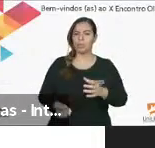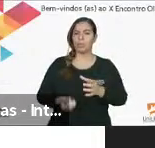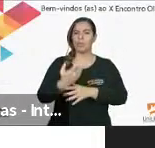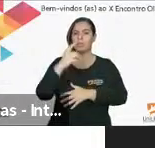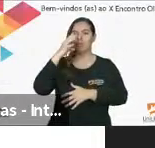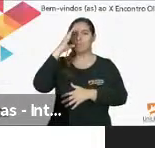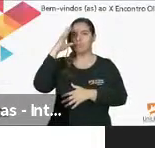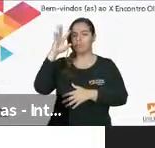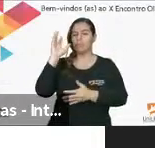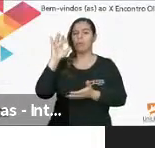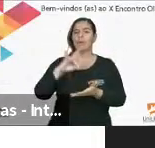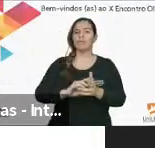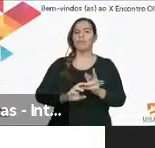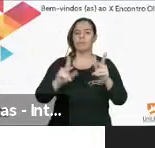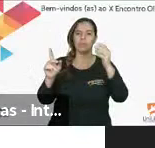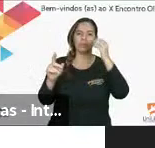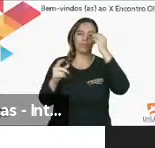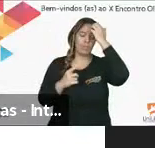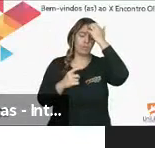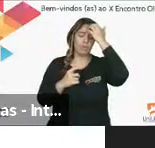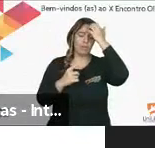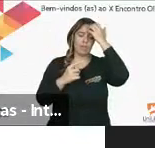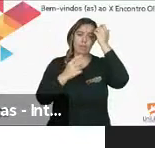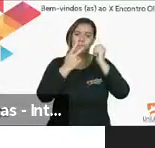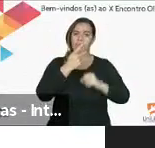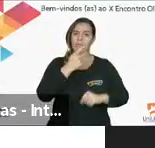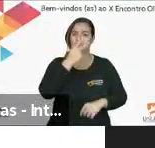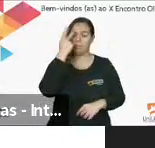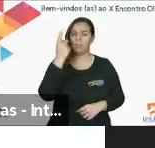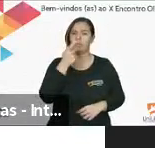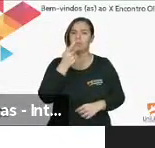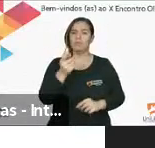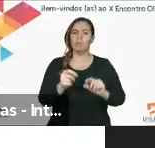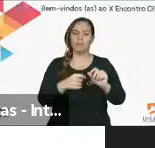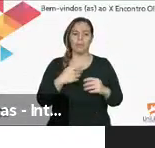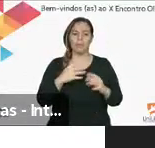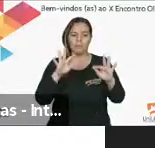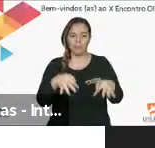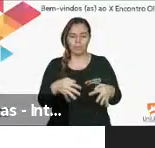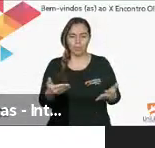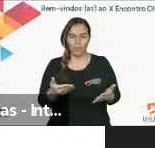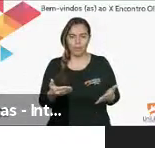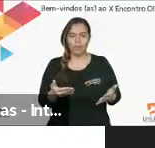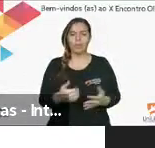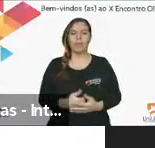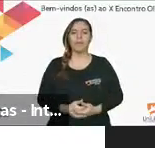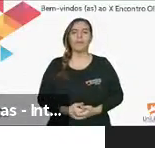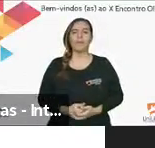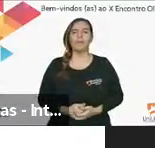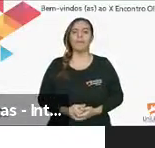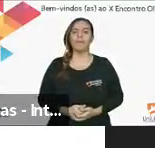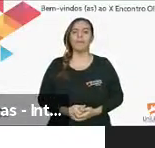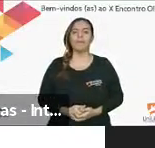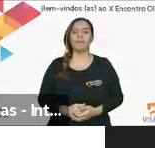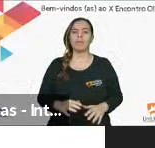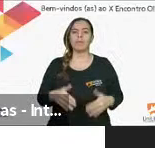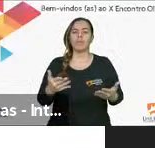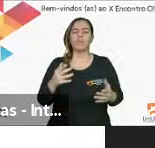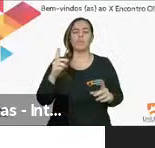diferentes. Aí alguém fala assim e pergunta, e assim eu termino aqui agora, qual a importância